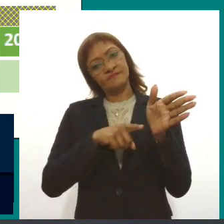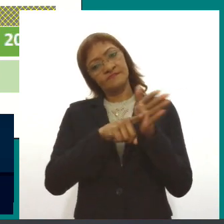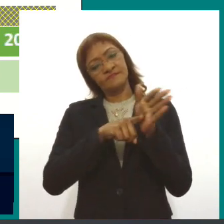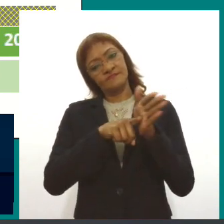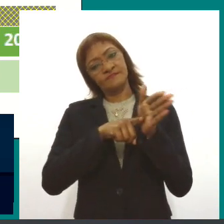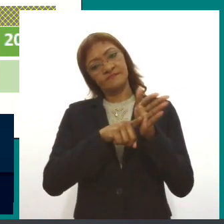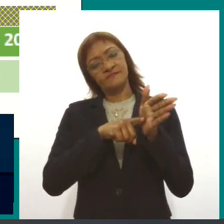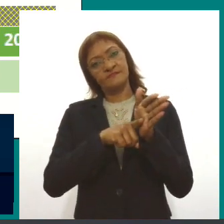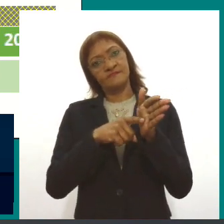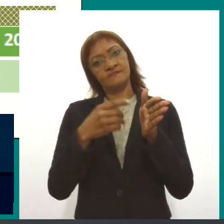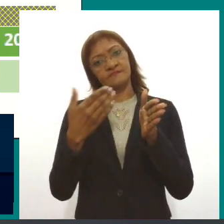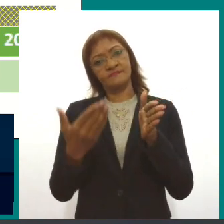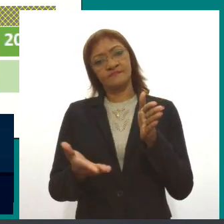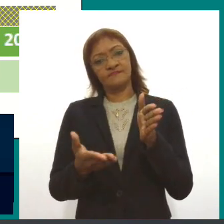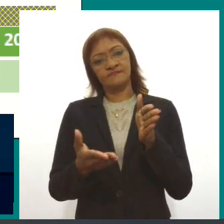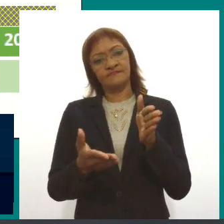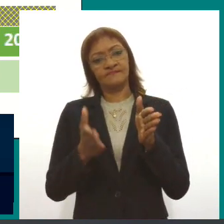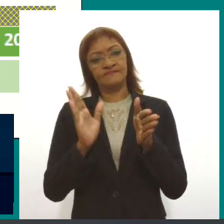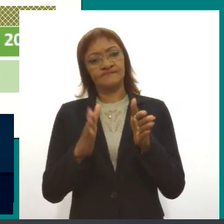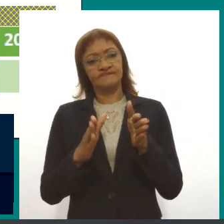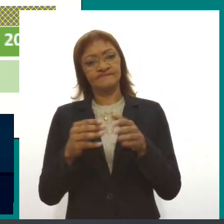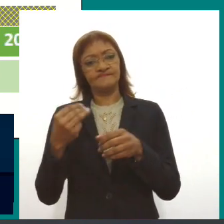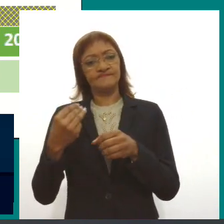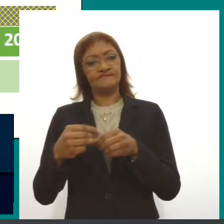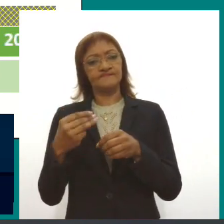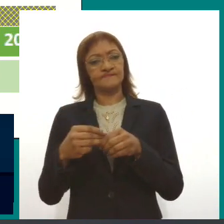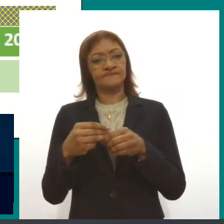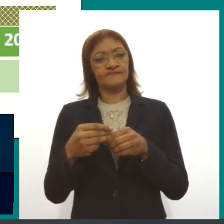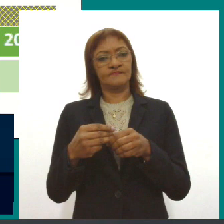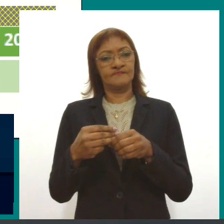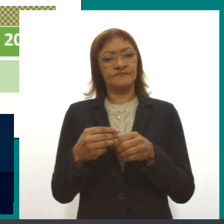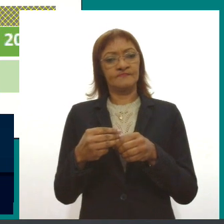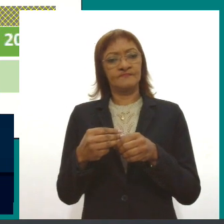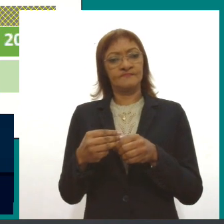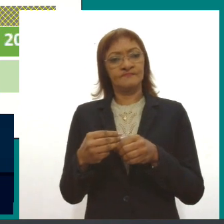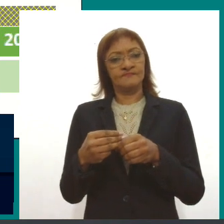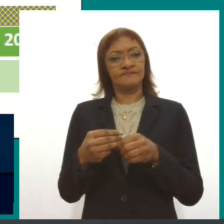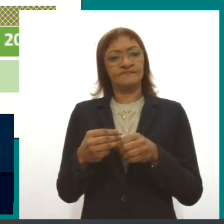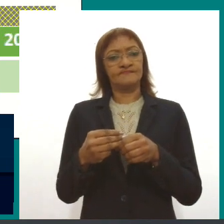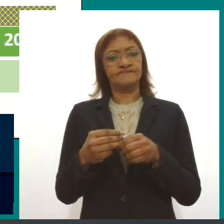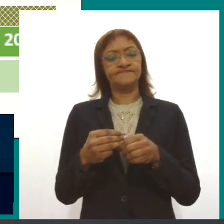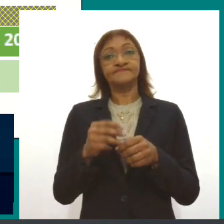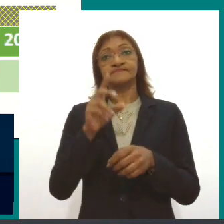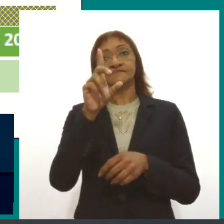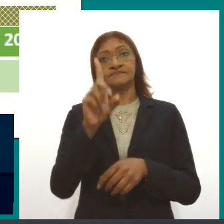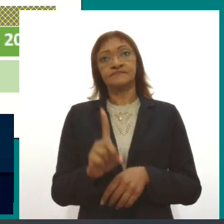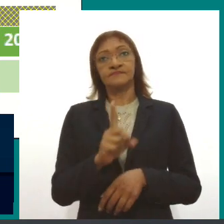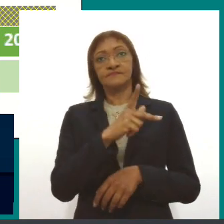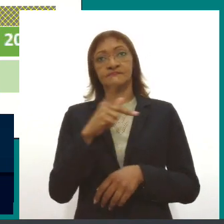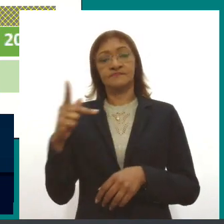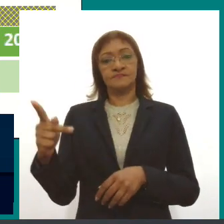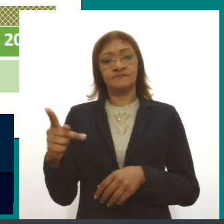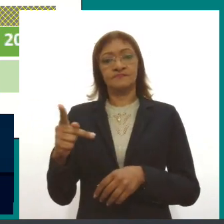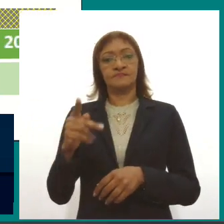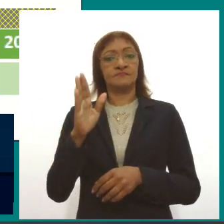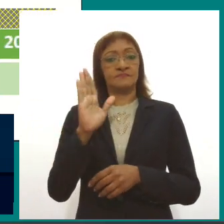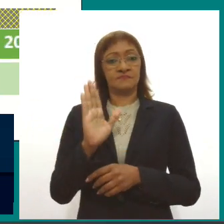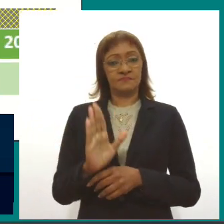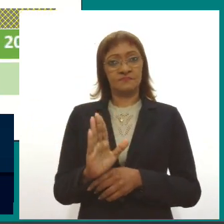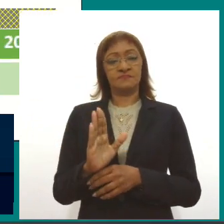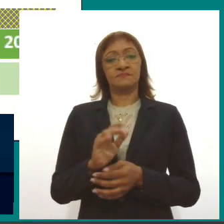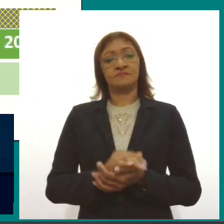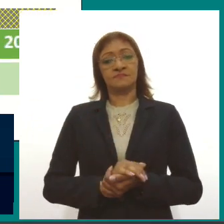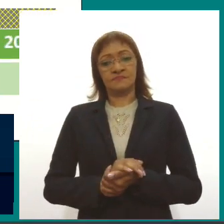estudo, e repassamos isso para o município de Divina Pastora, né, que pretende criar uma unidade de conservação